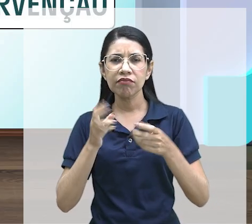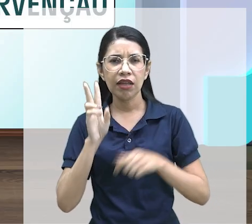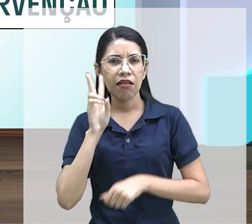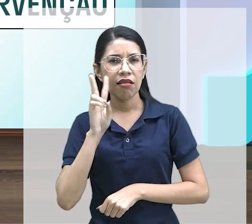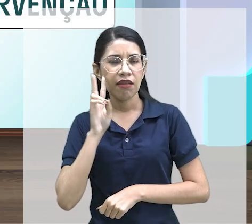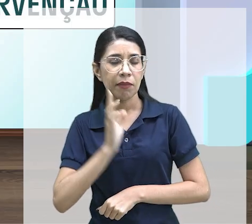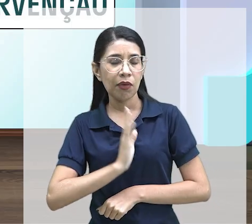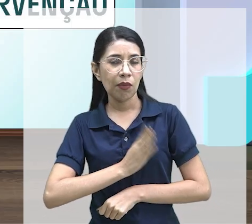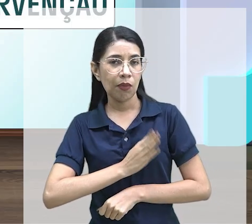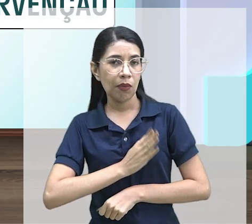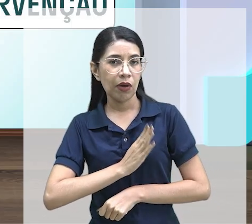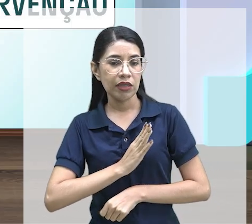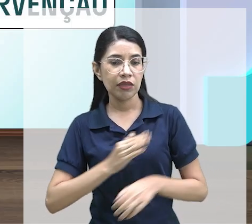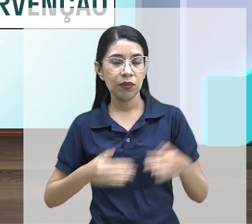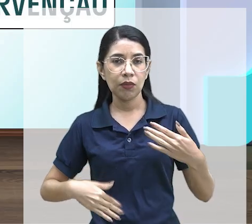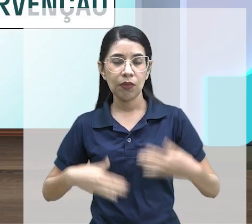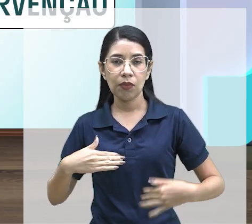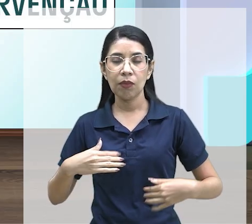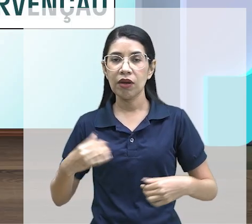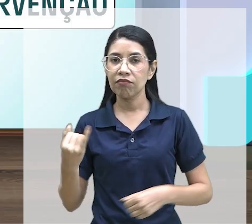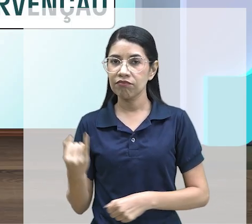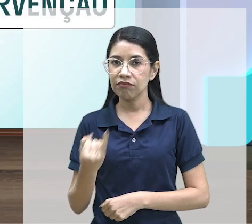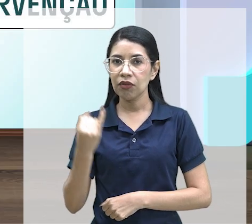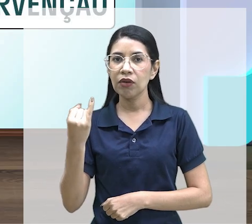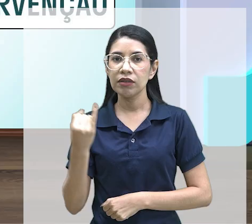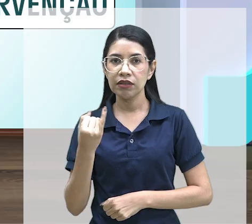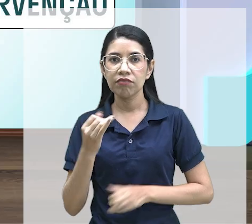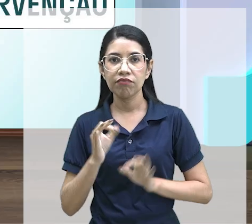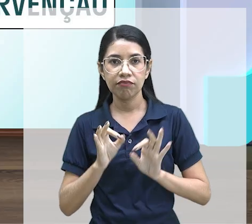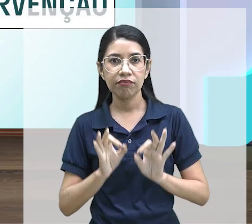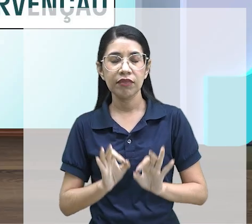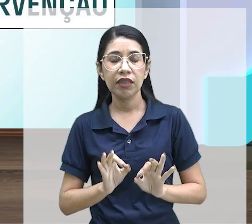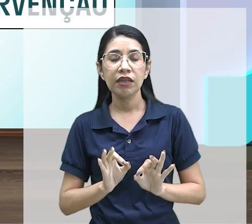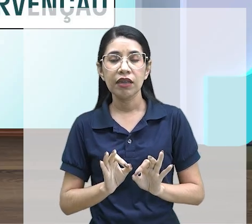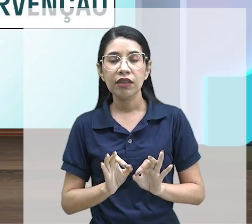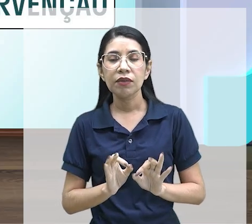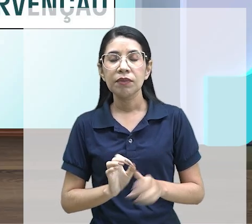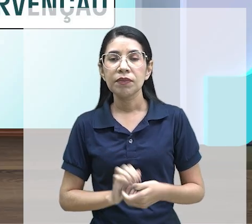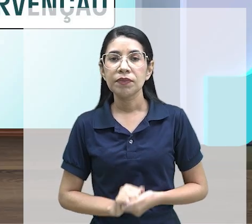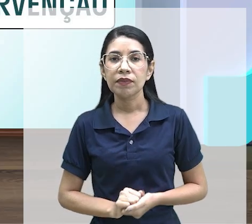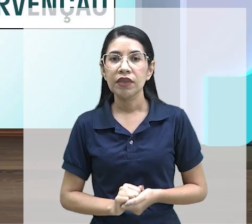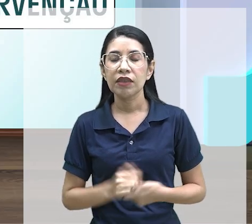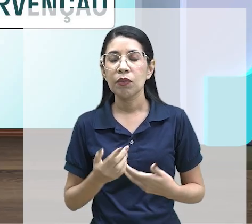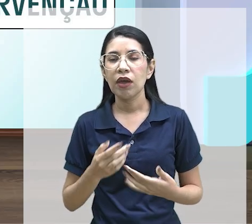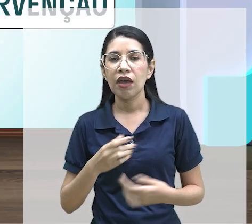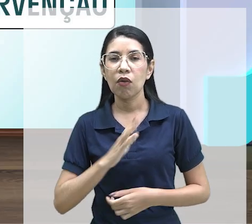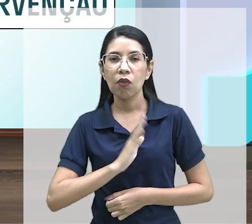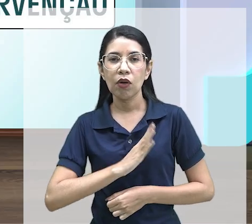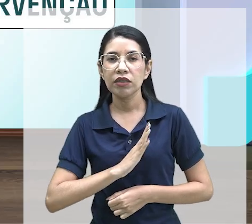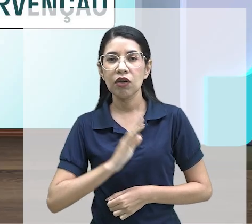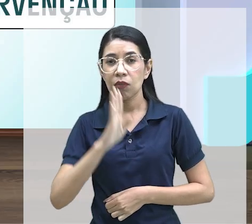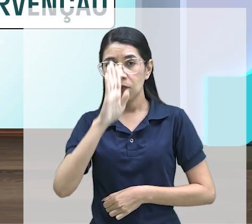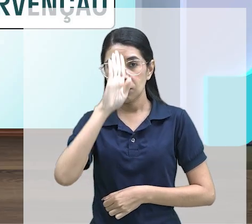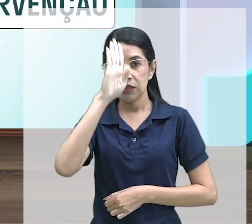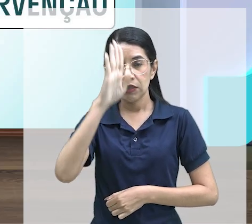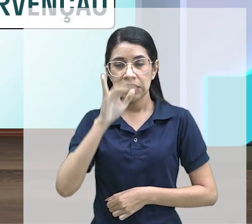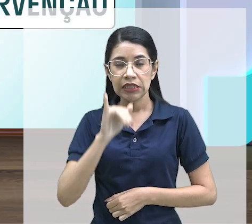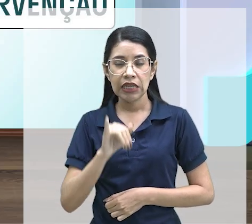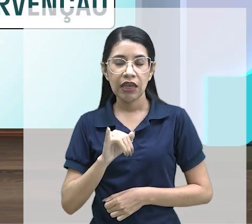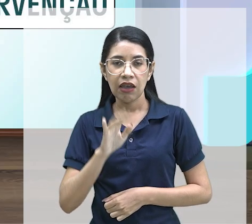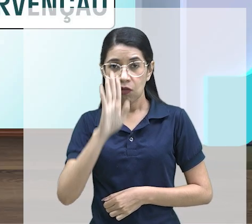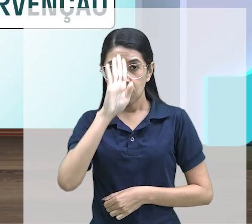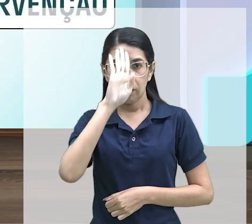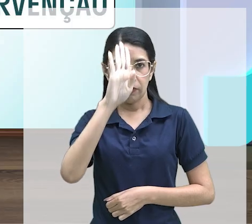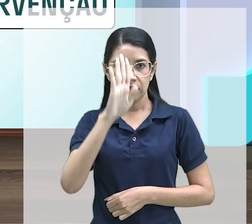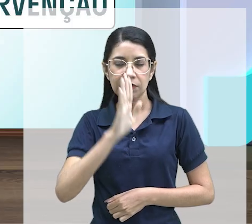que o coração para o corpo humano ele é vital, né, dentro da anatomia, ele é vital. Então é uma das partes principais. Na verdade é a